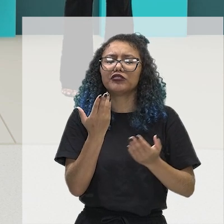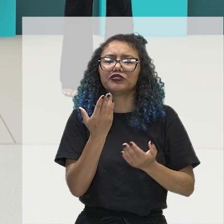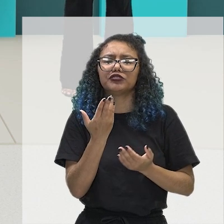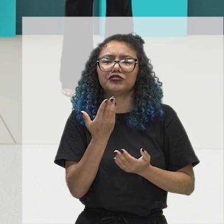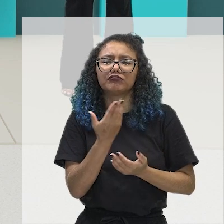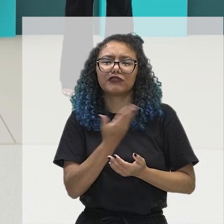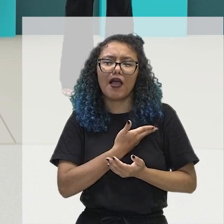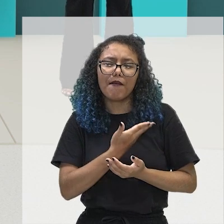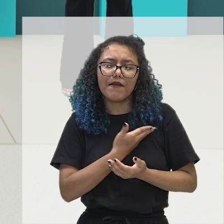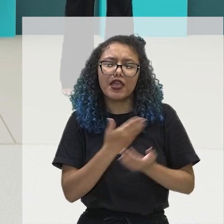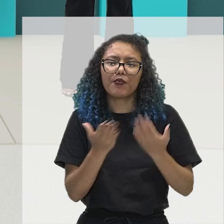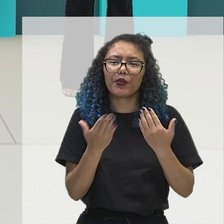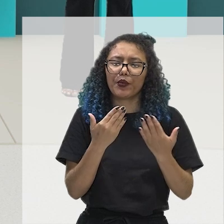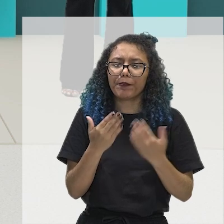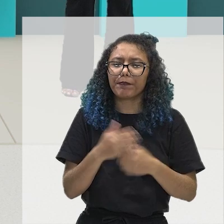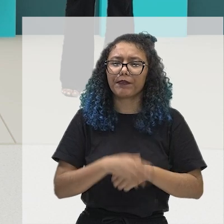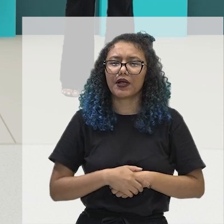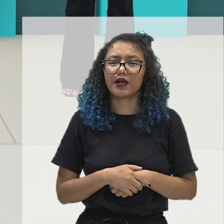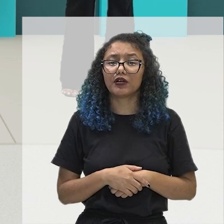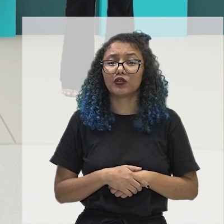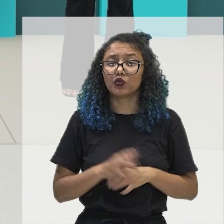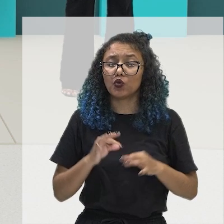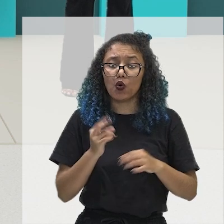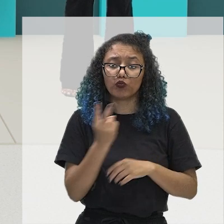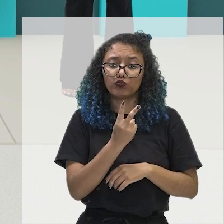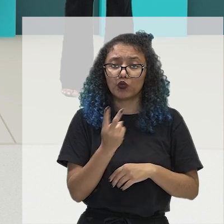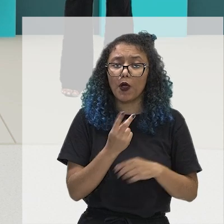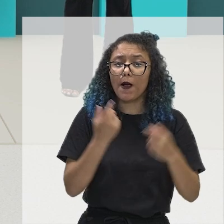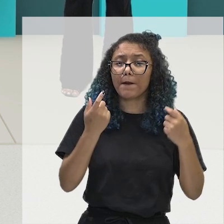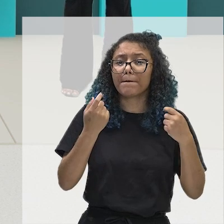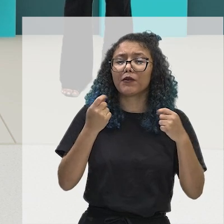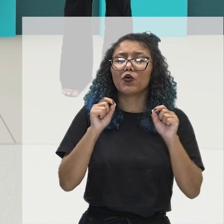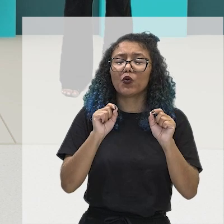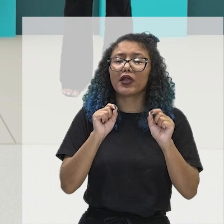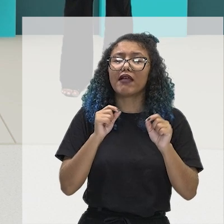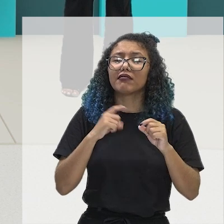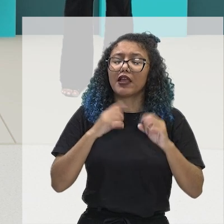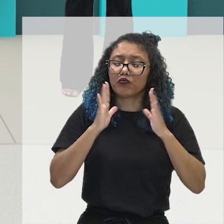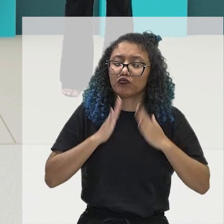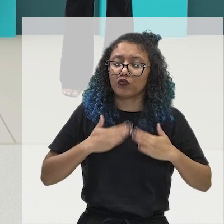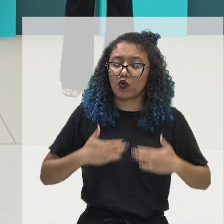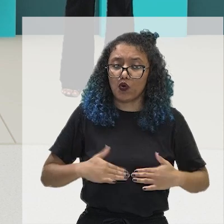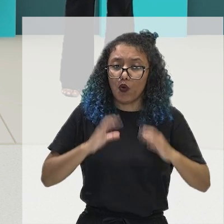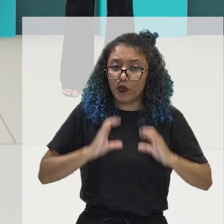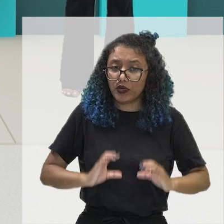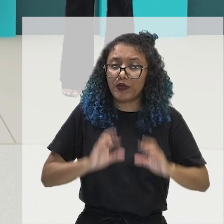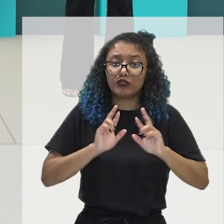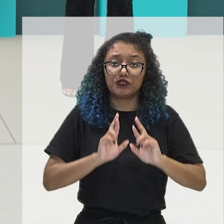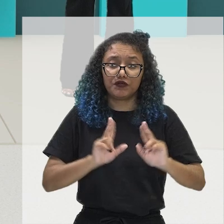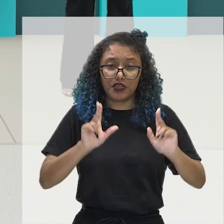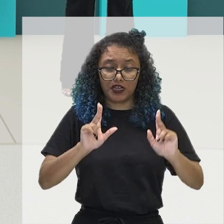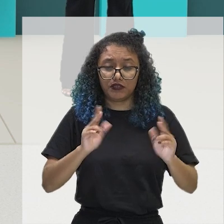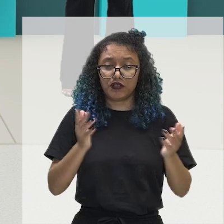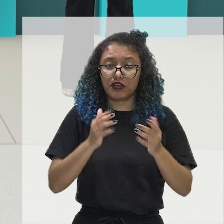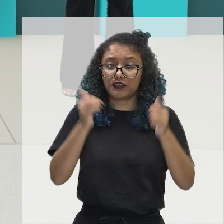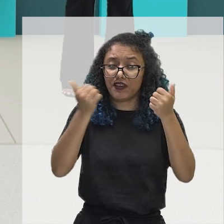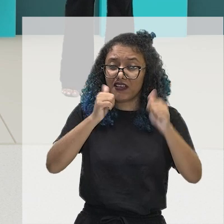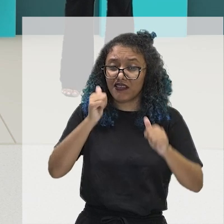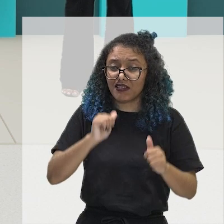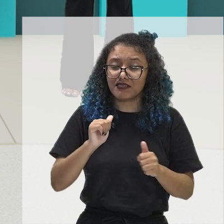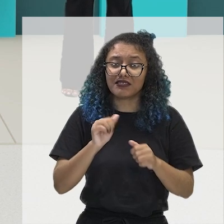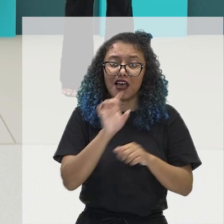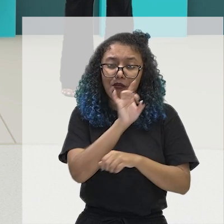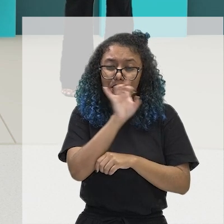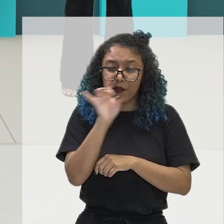cada ambiente exige aí uma postura diferente, um modo de falar diferente. Então, nós vamos analisar cada um